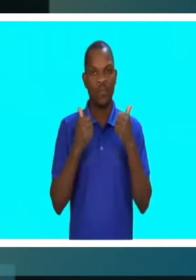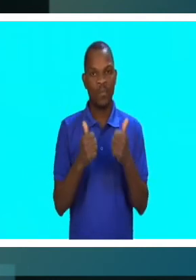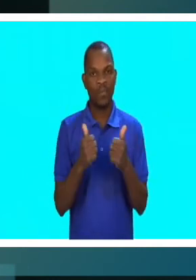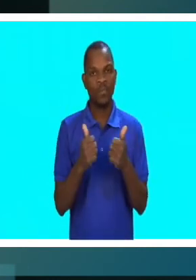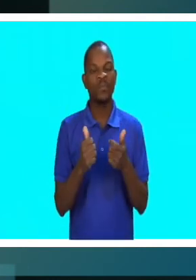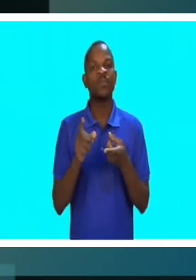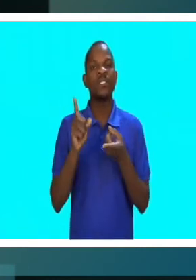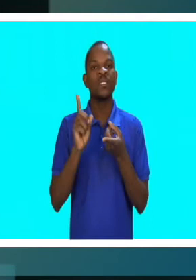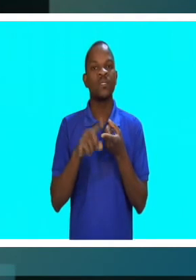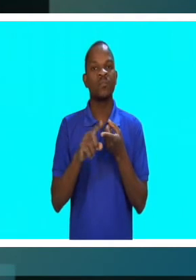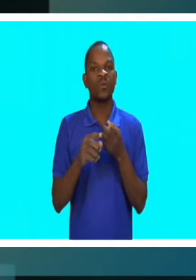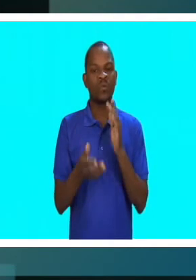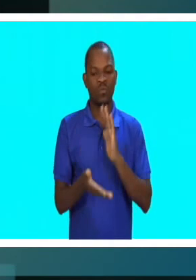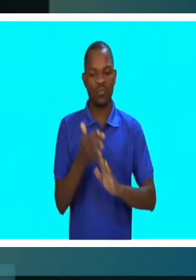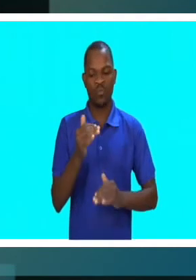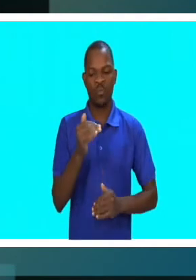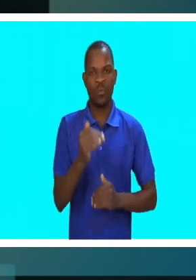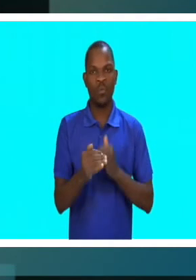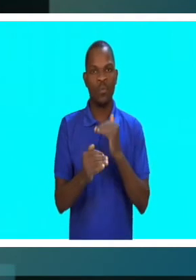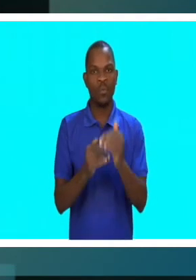essa doença,